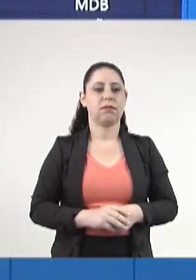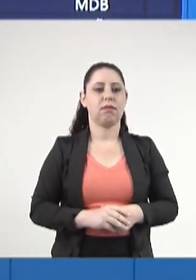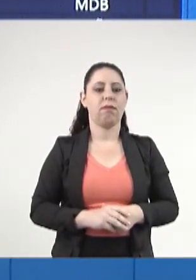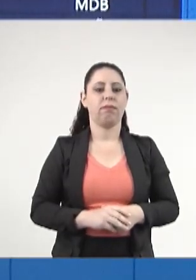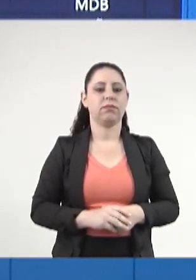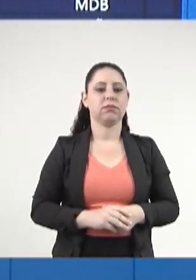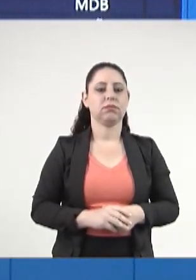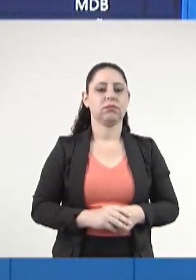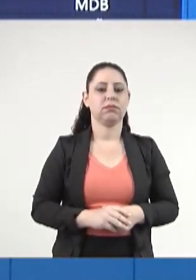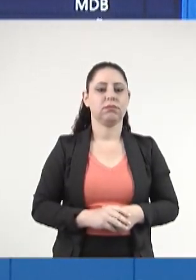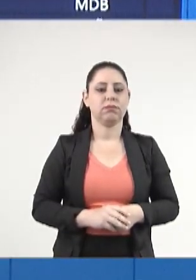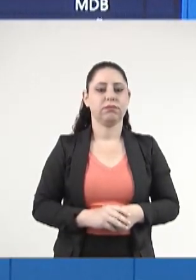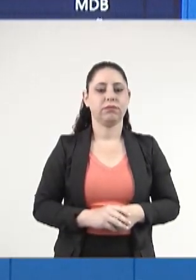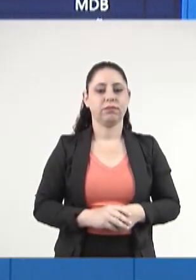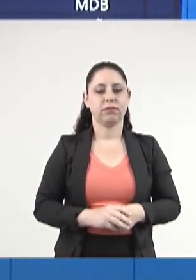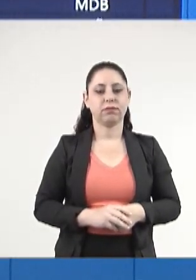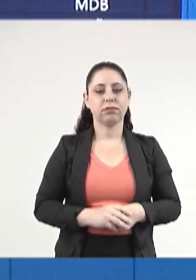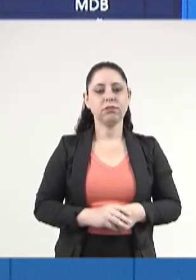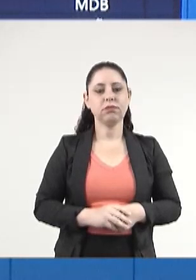Foi Barbosa.